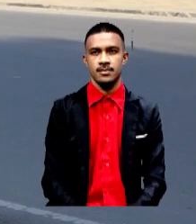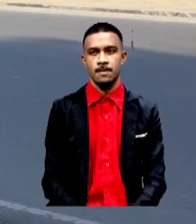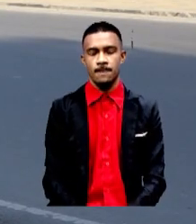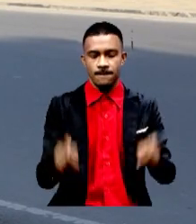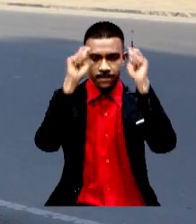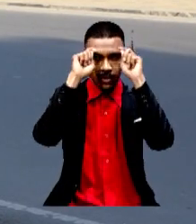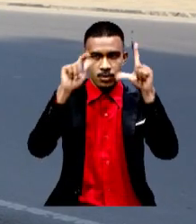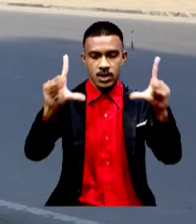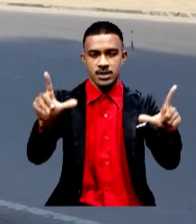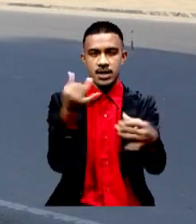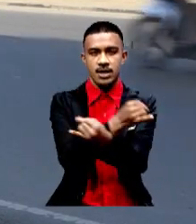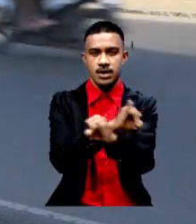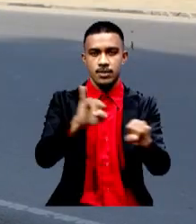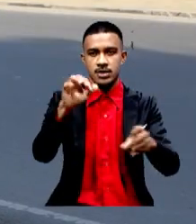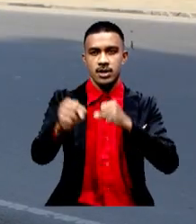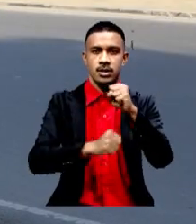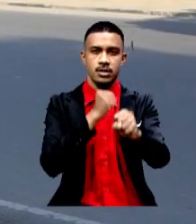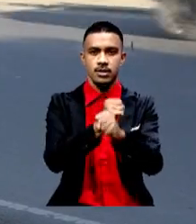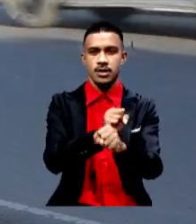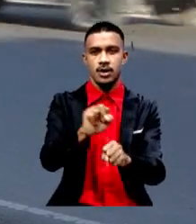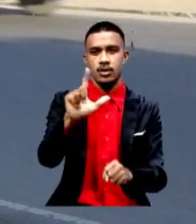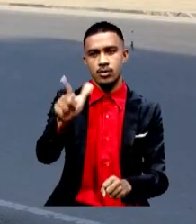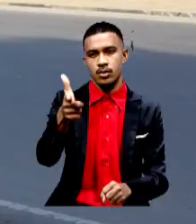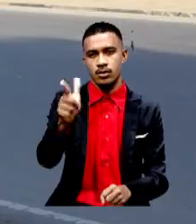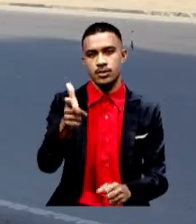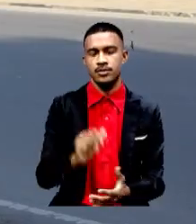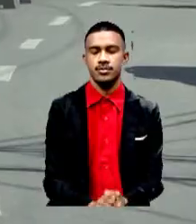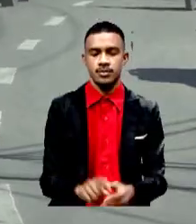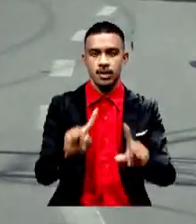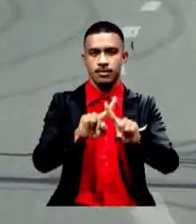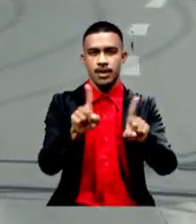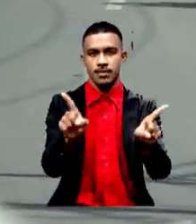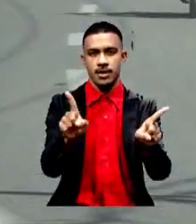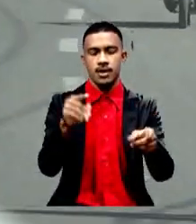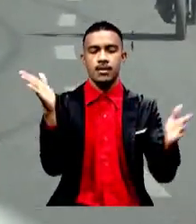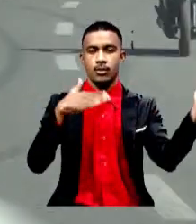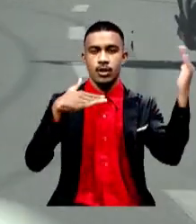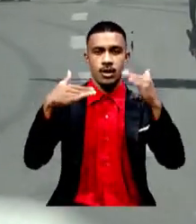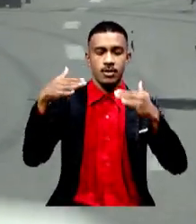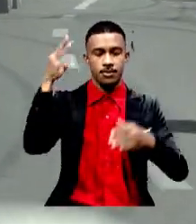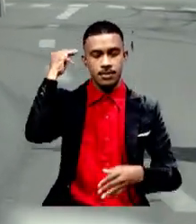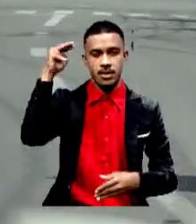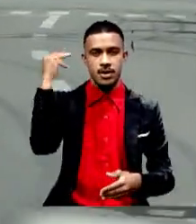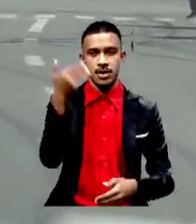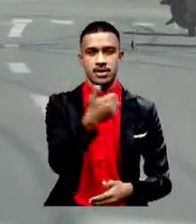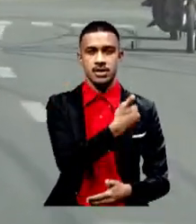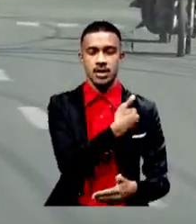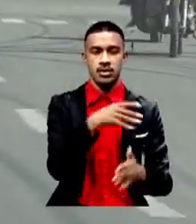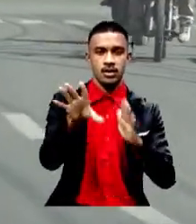Timor Leste independência tinan ronulona mai be problema mental sira